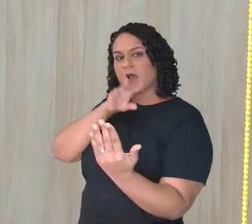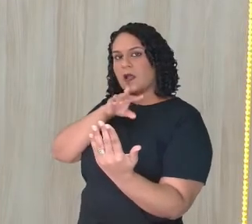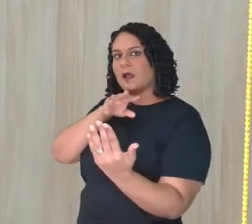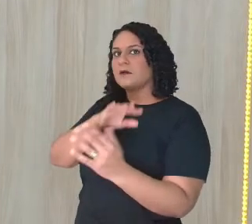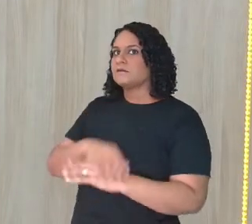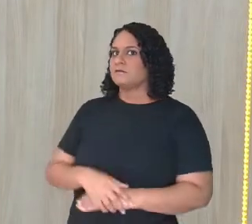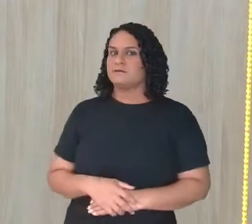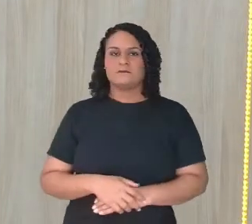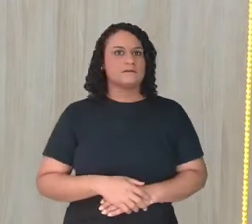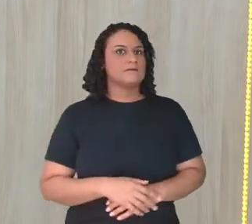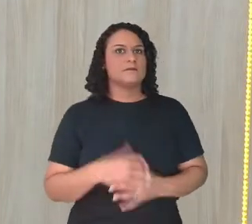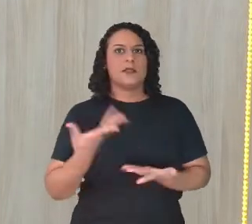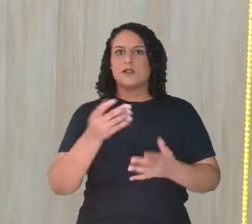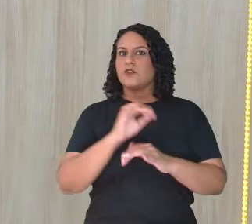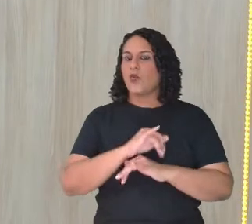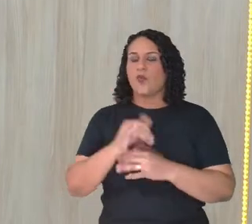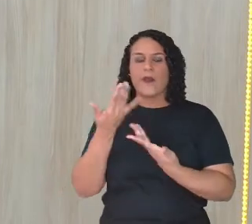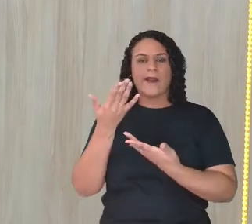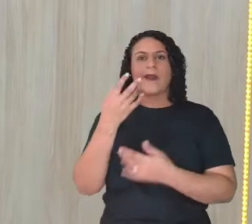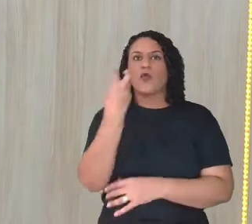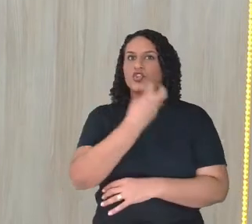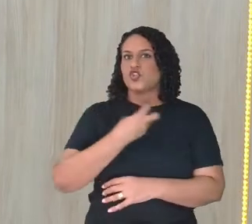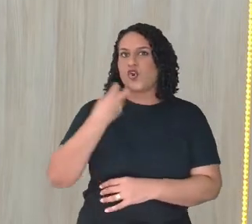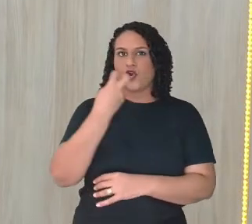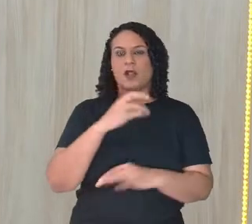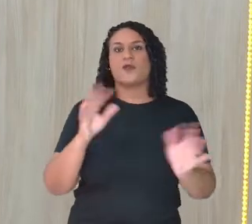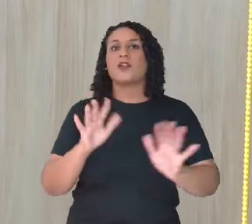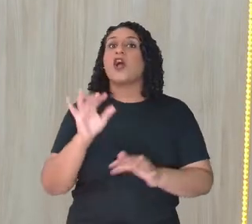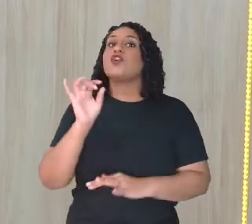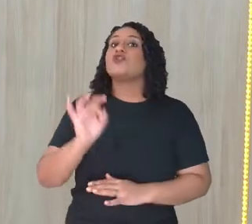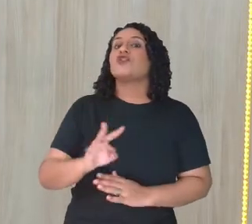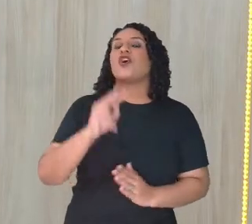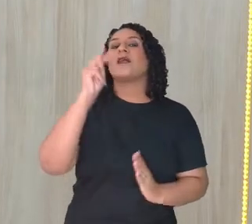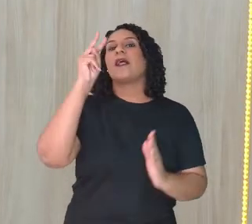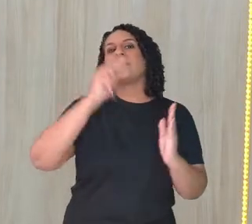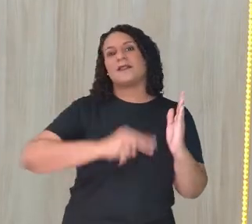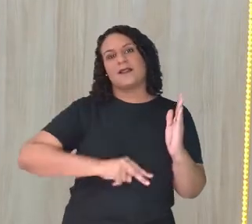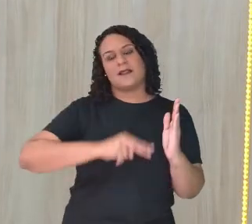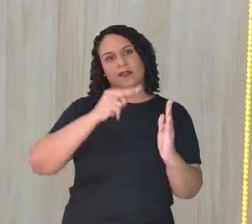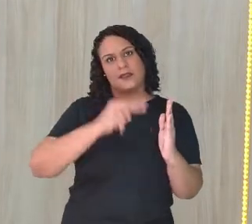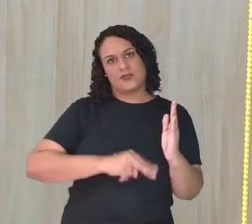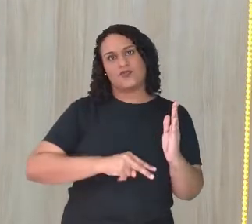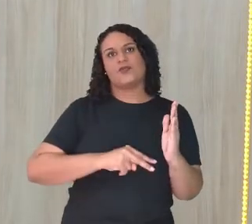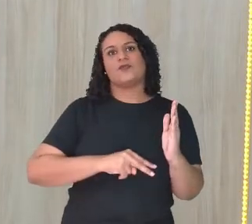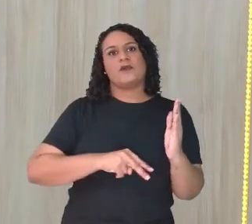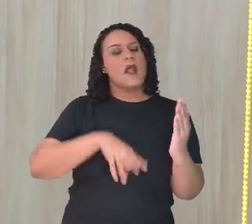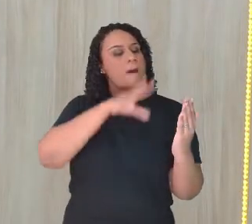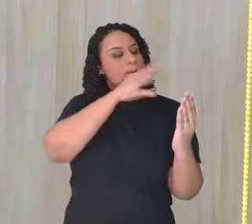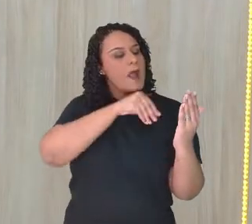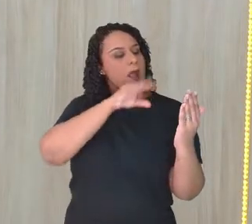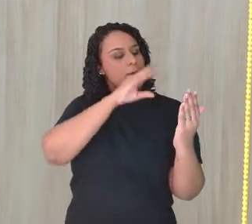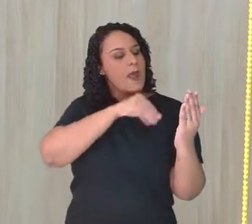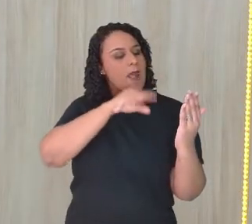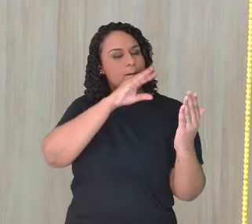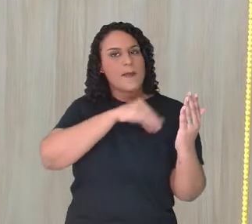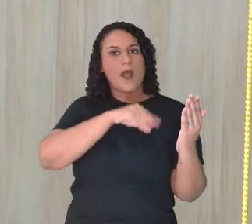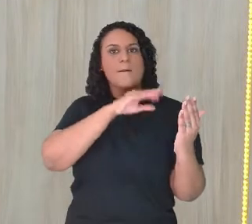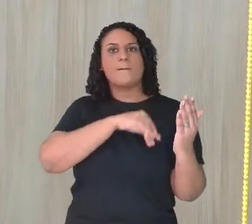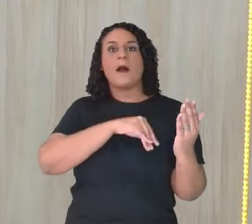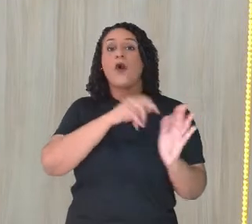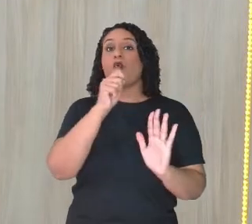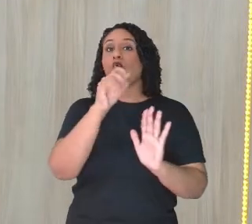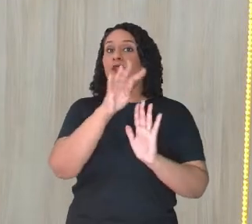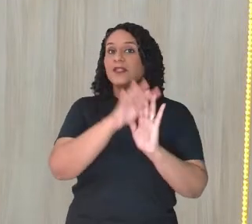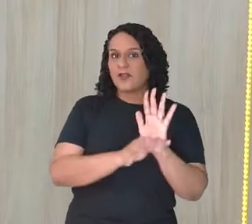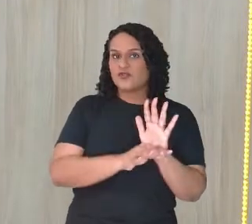ali produzindo um discurso oral, você apenas está lendo em voz alta aquele discurso escrito,